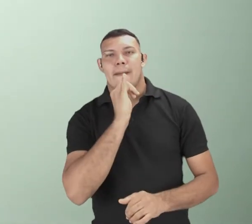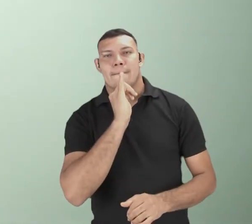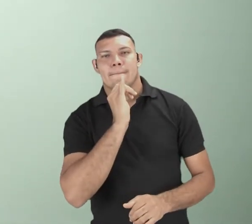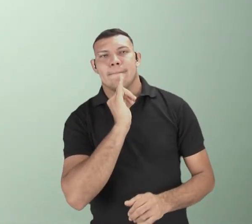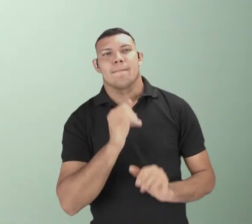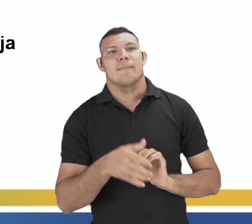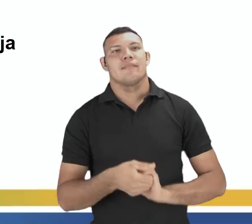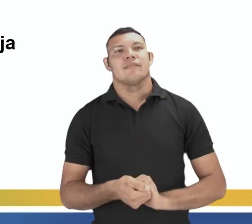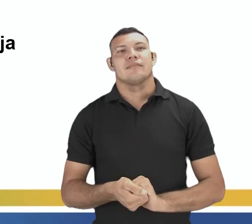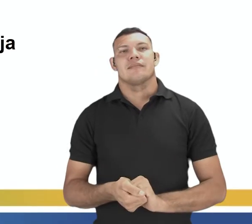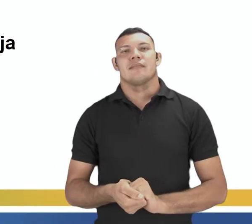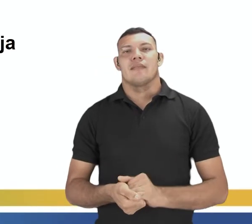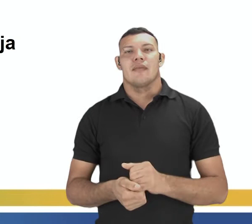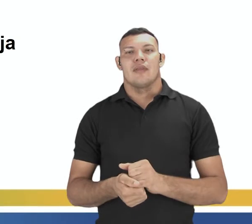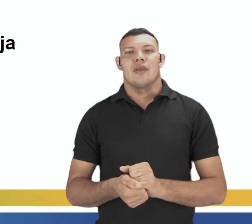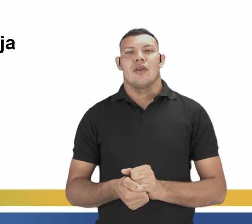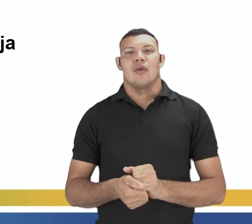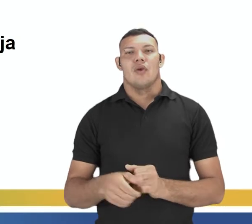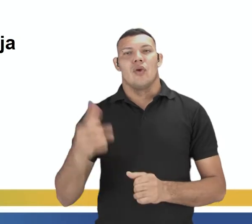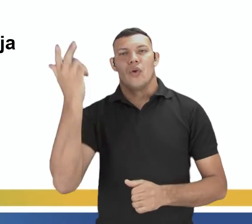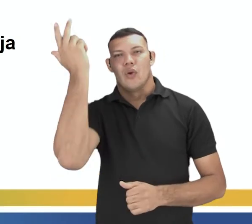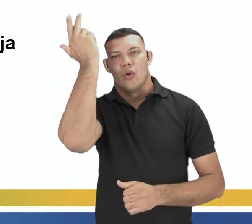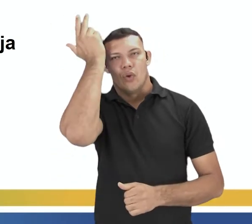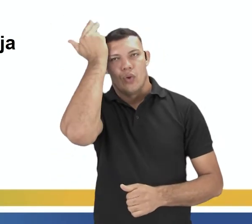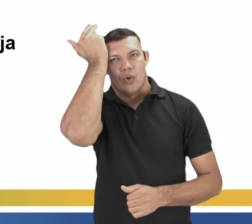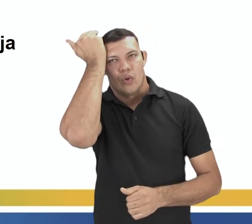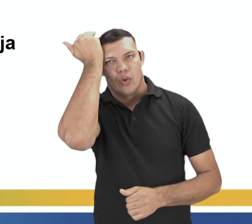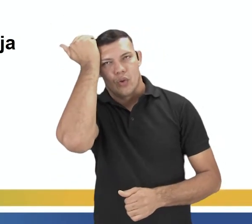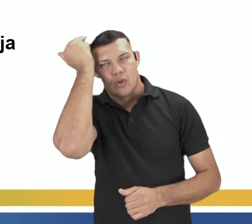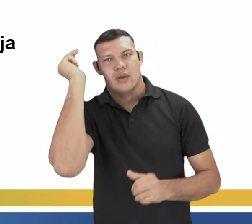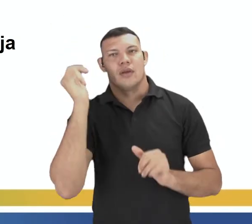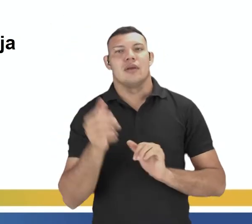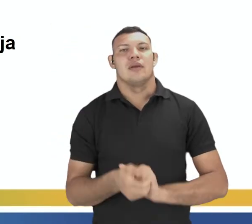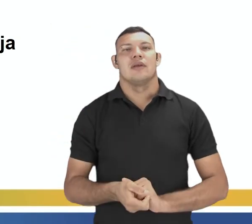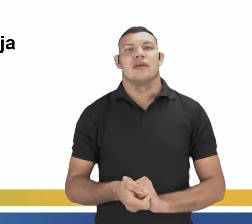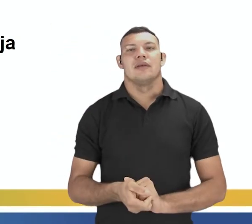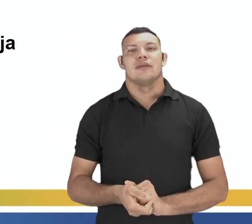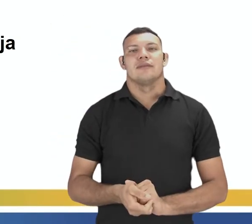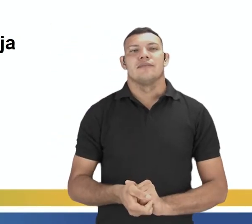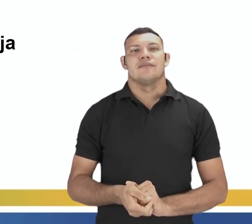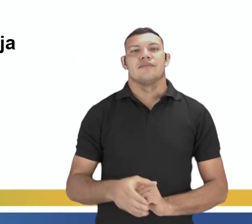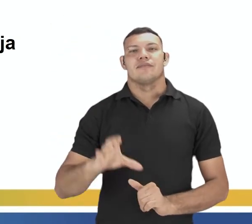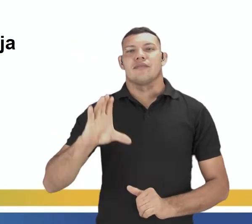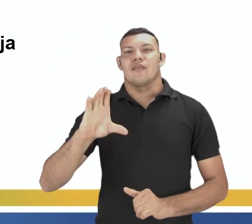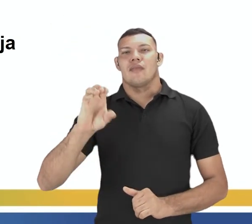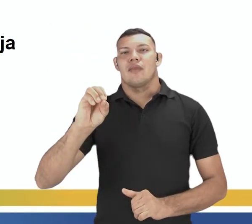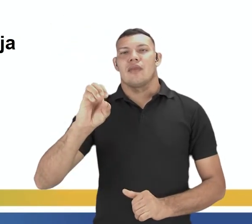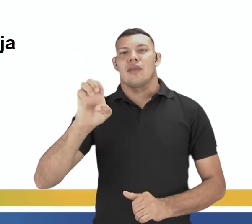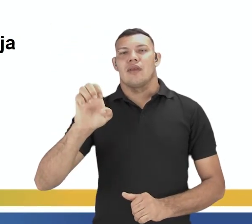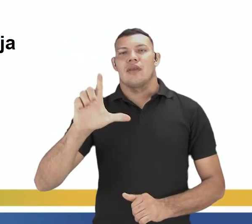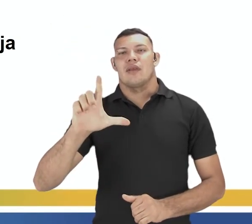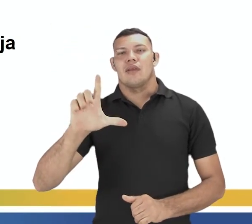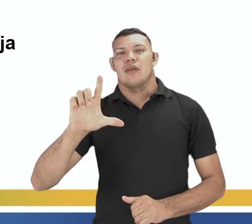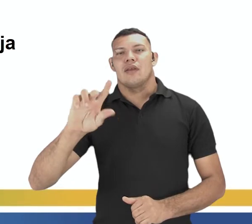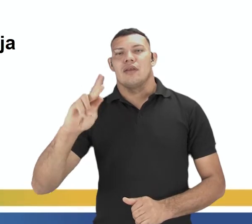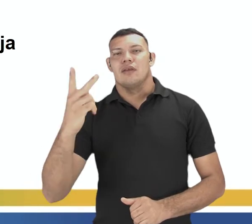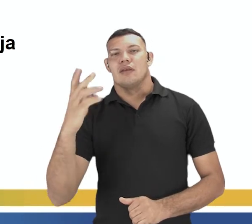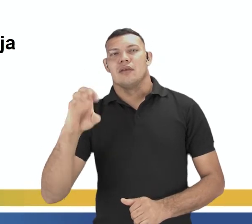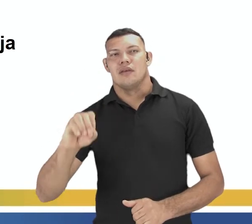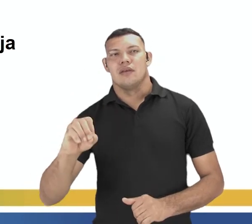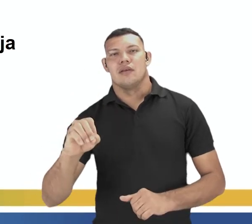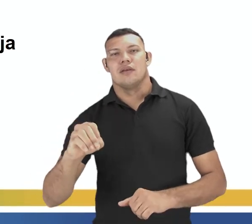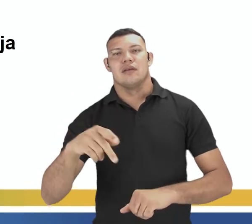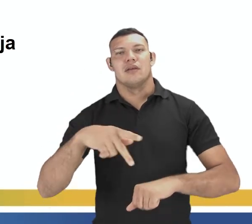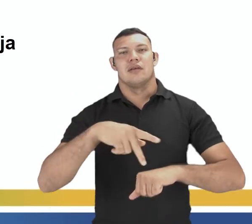que é a palavra coelho. Coelho para vocês é um animalzinho Coelho da Páscoa, coelho